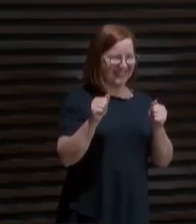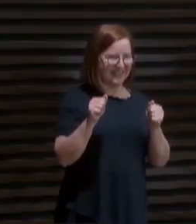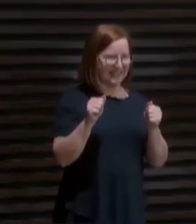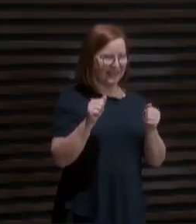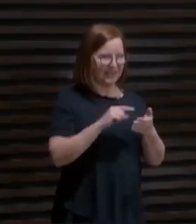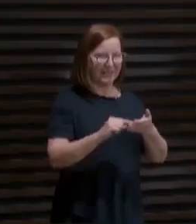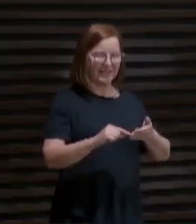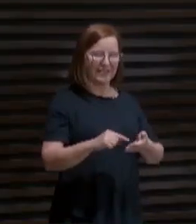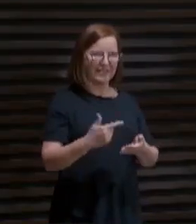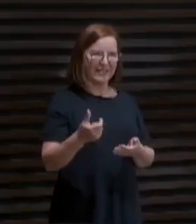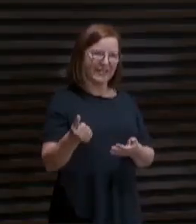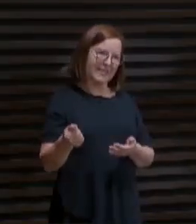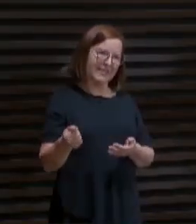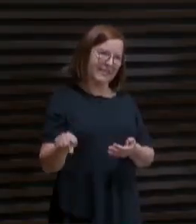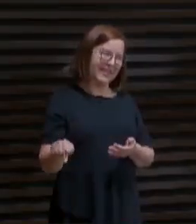Verso 27.